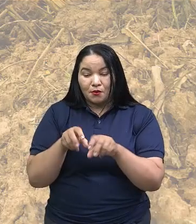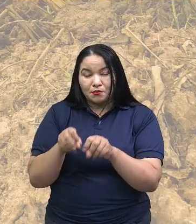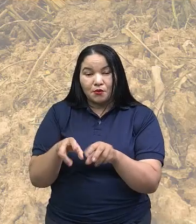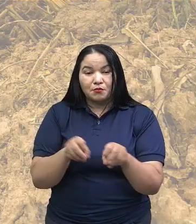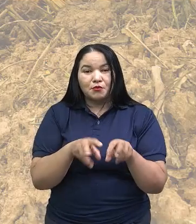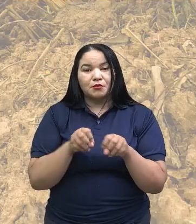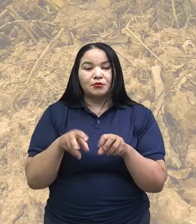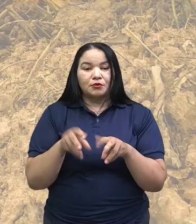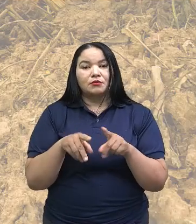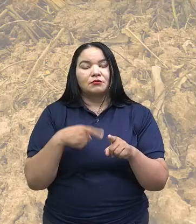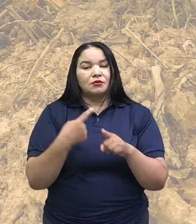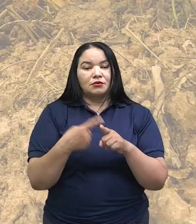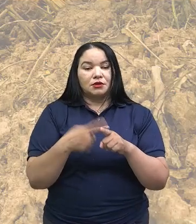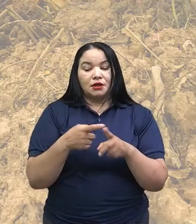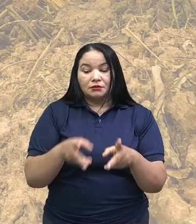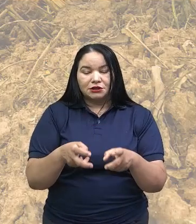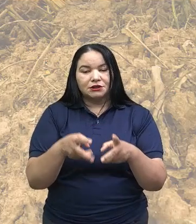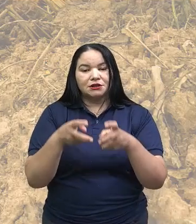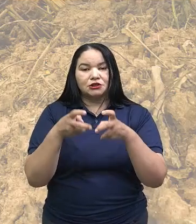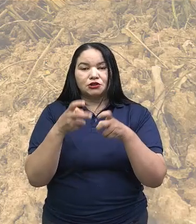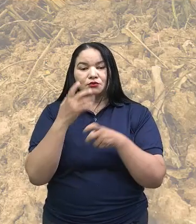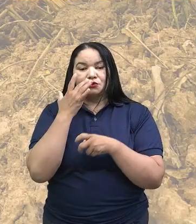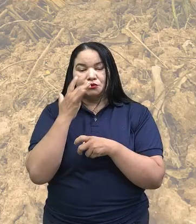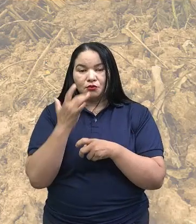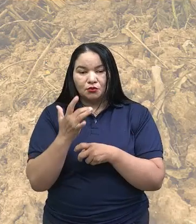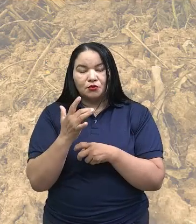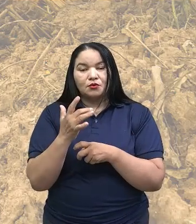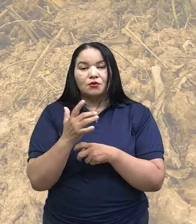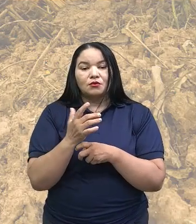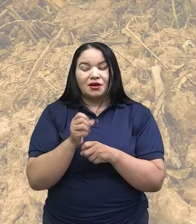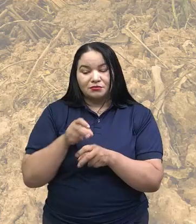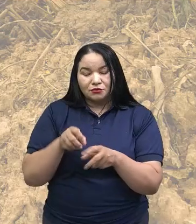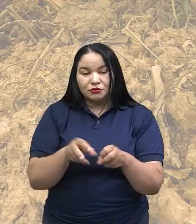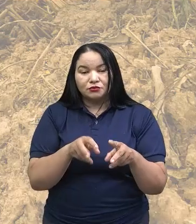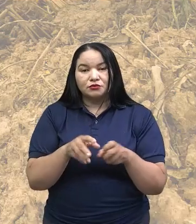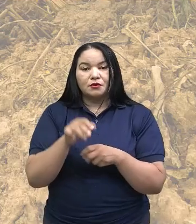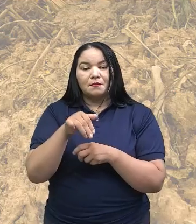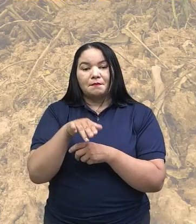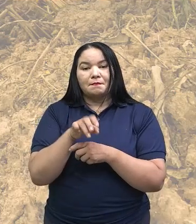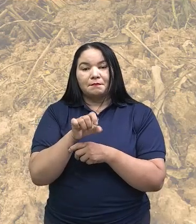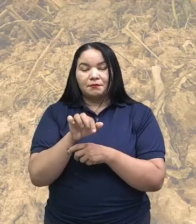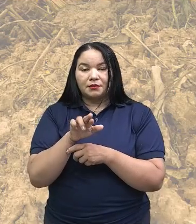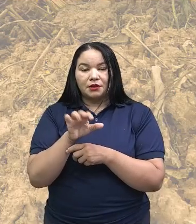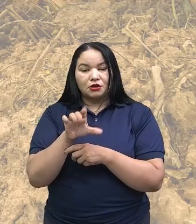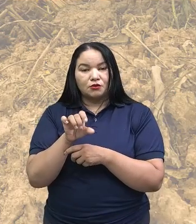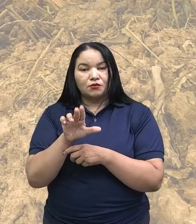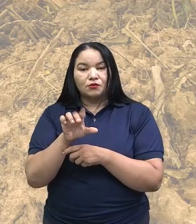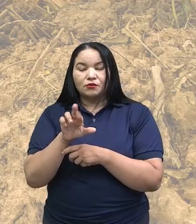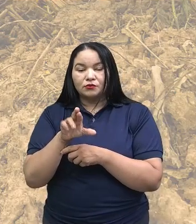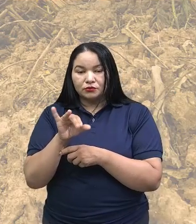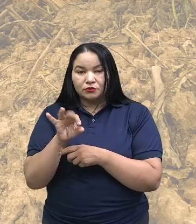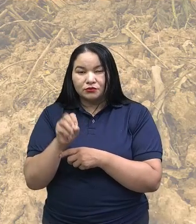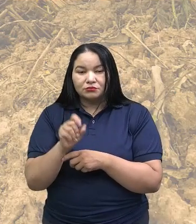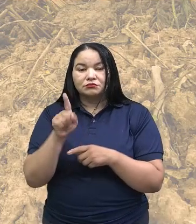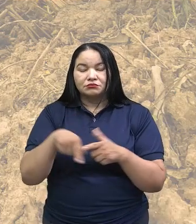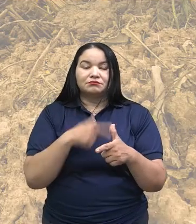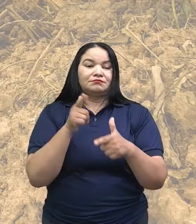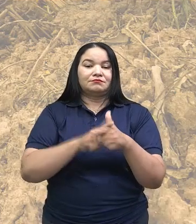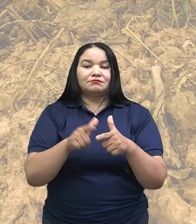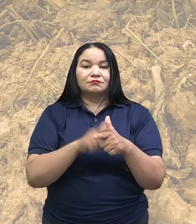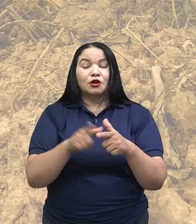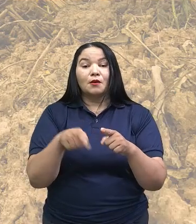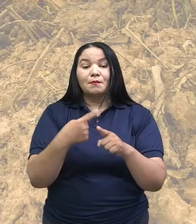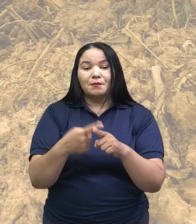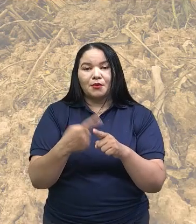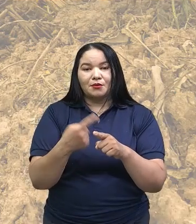do garimpo, né, do ouro, a poluição do mercúrio, né, que acontece em toda a região. O mercúrio é um